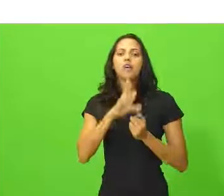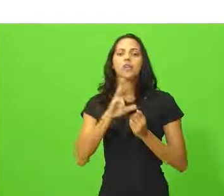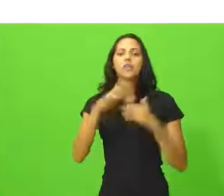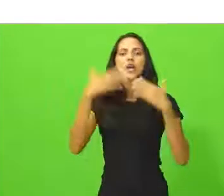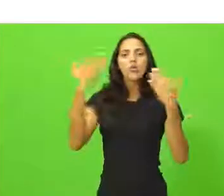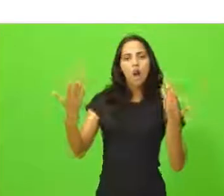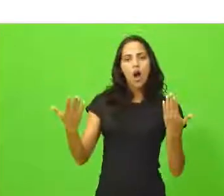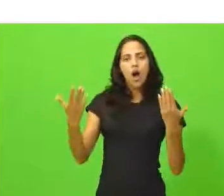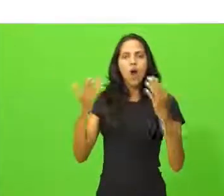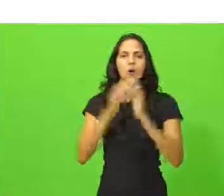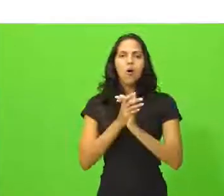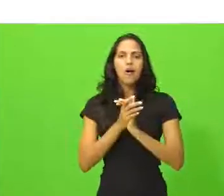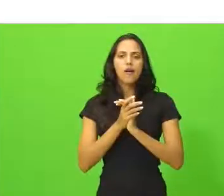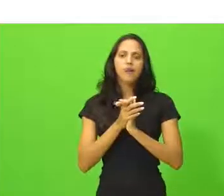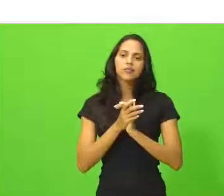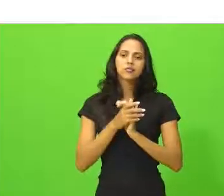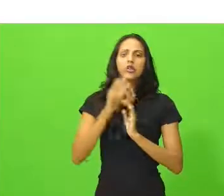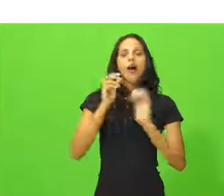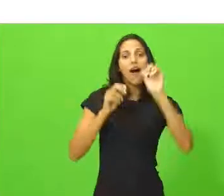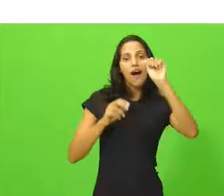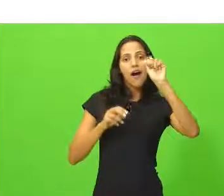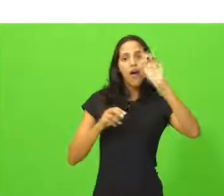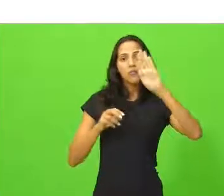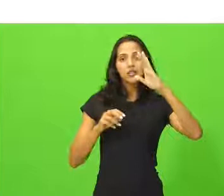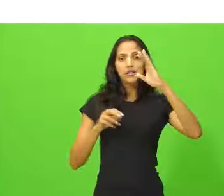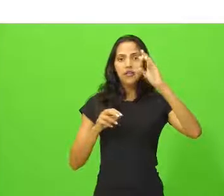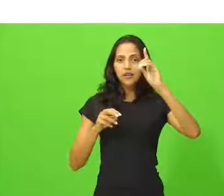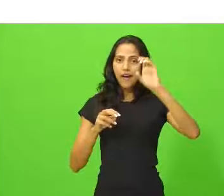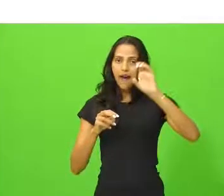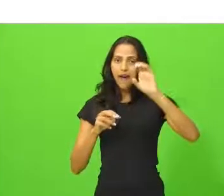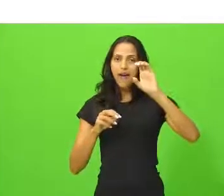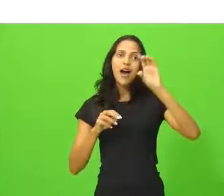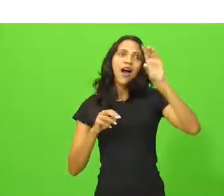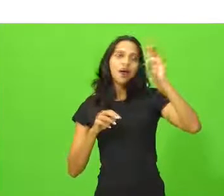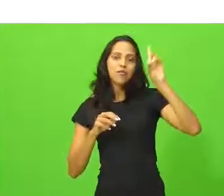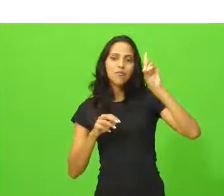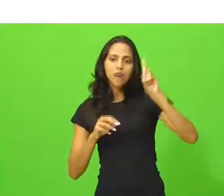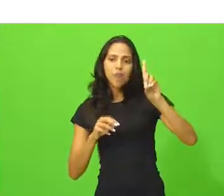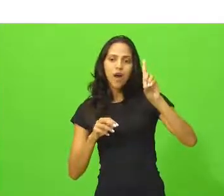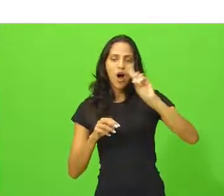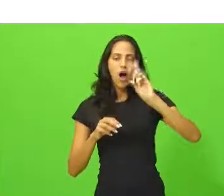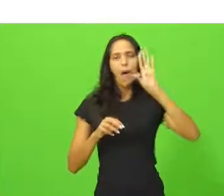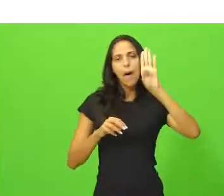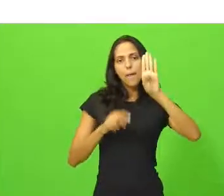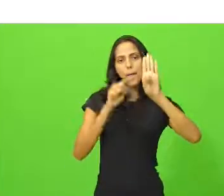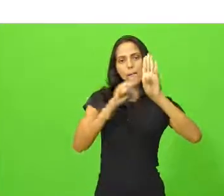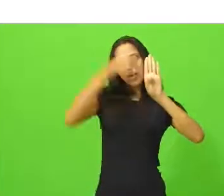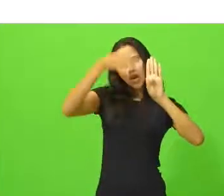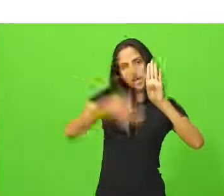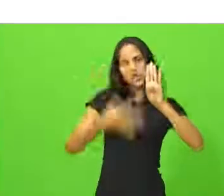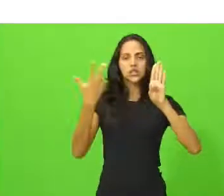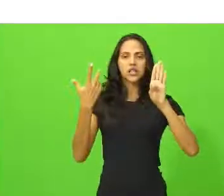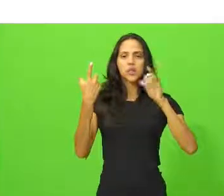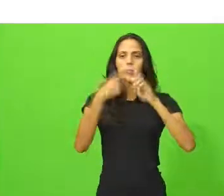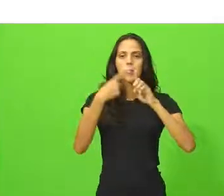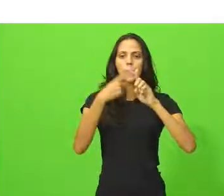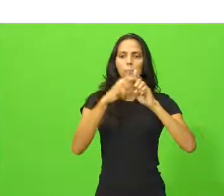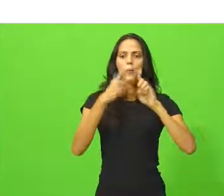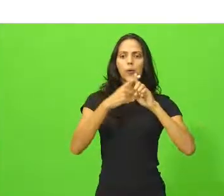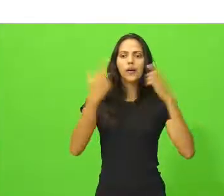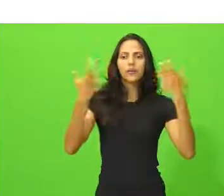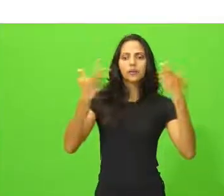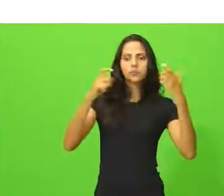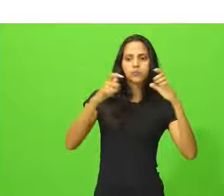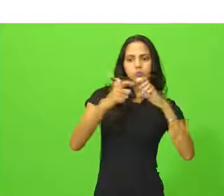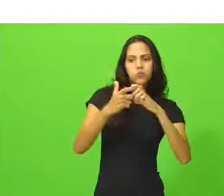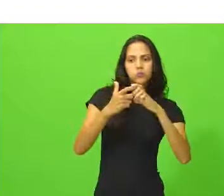respostas. Aí nós vamos ter como resposta a letra B, que indica a respeito sobre a redução do